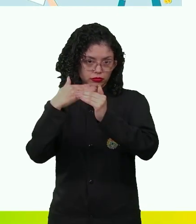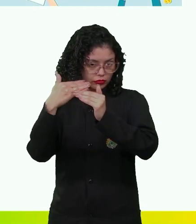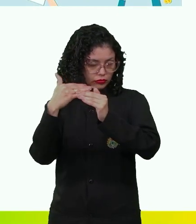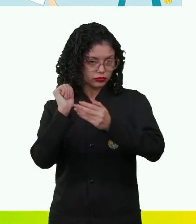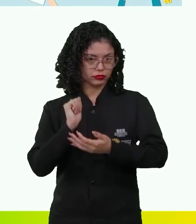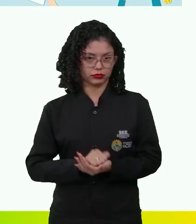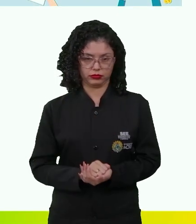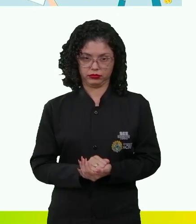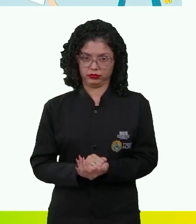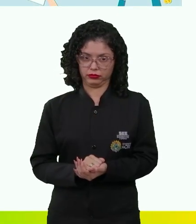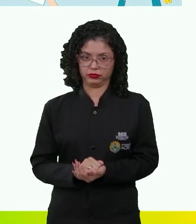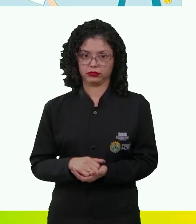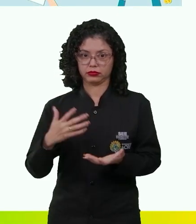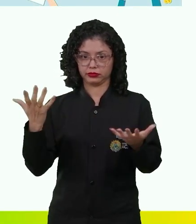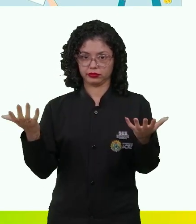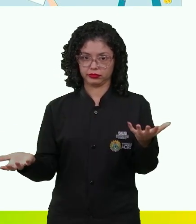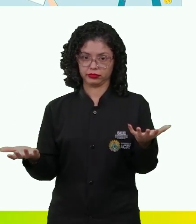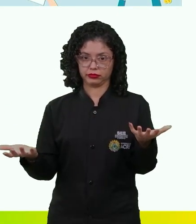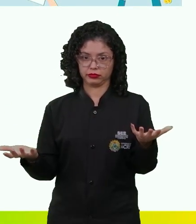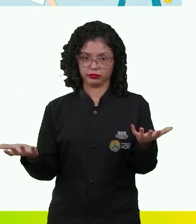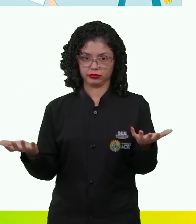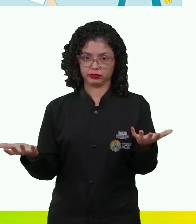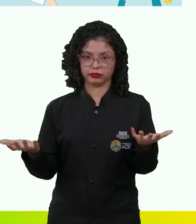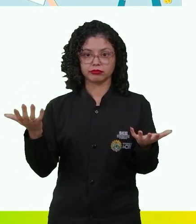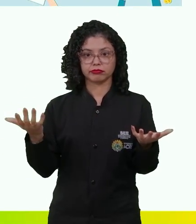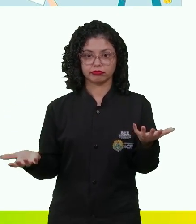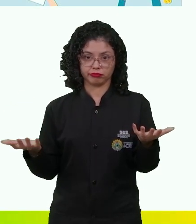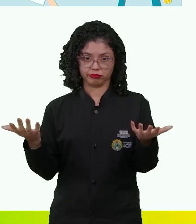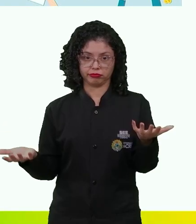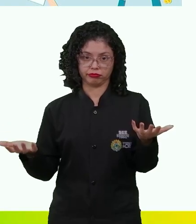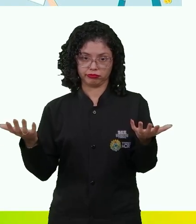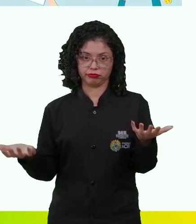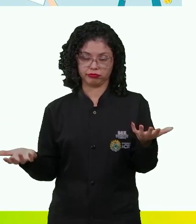desenvolvidos. E os países do sul,